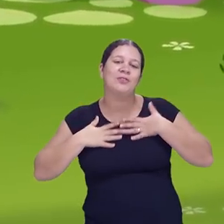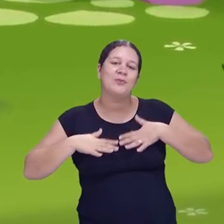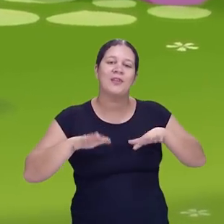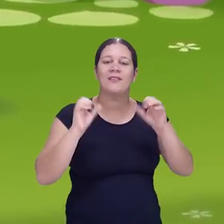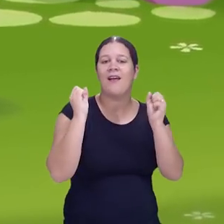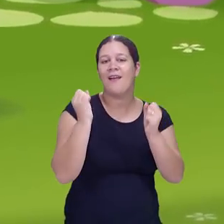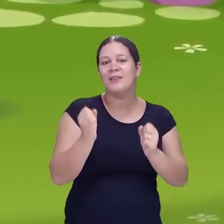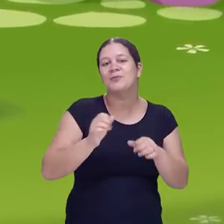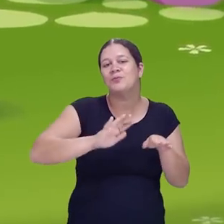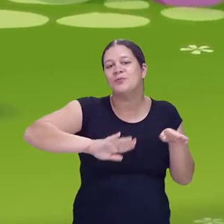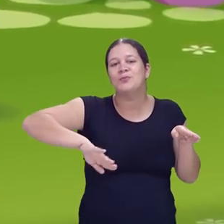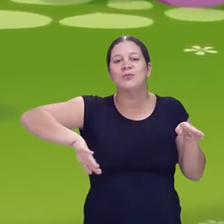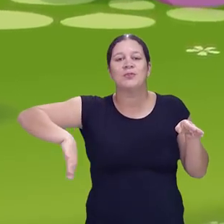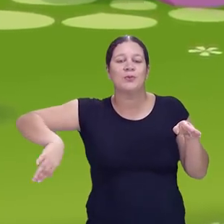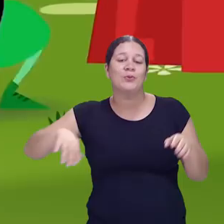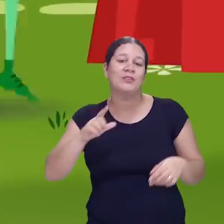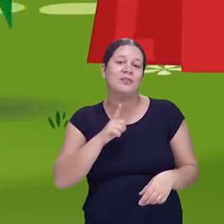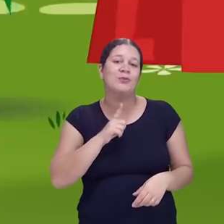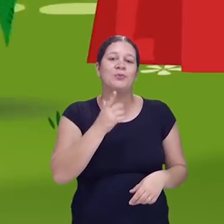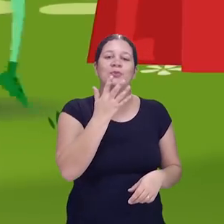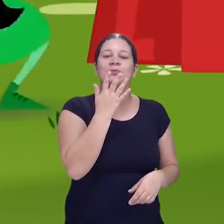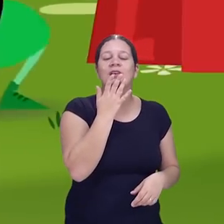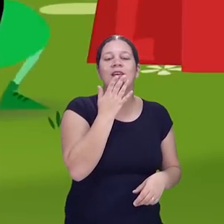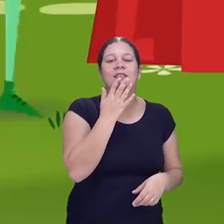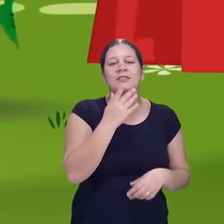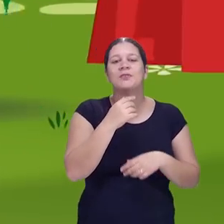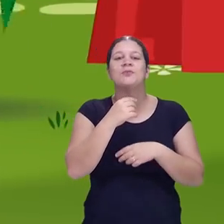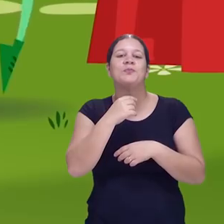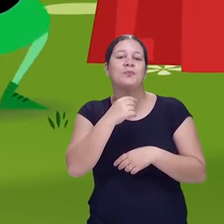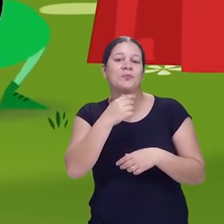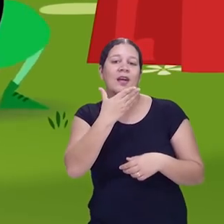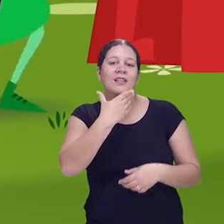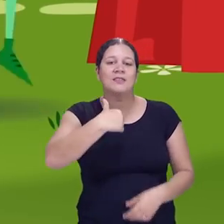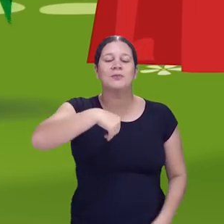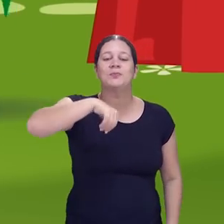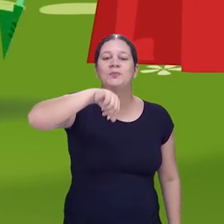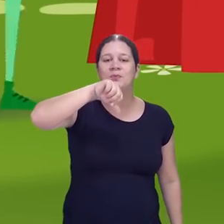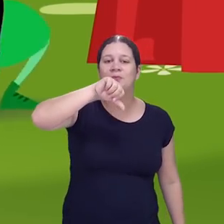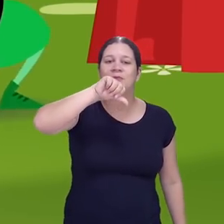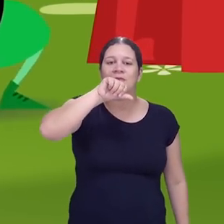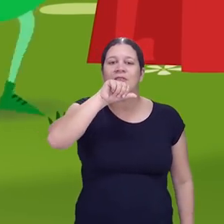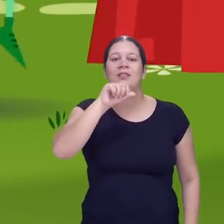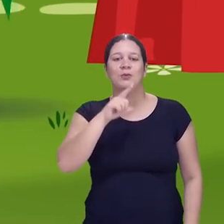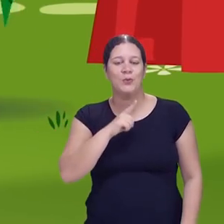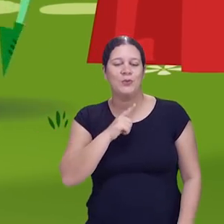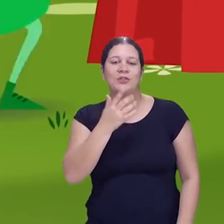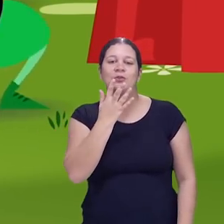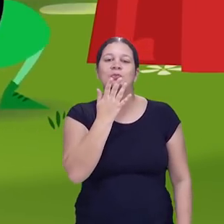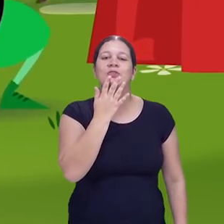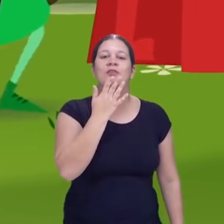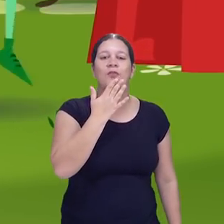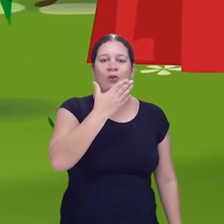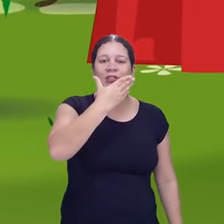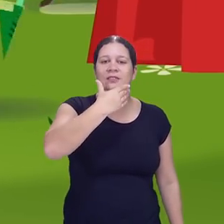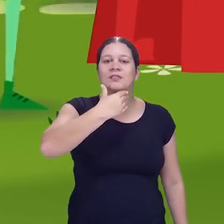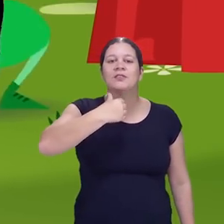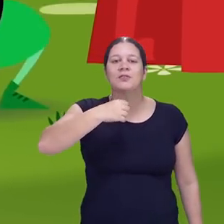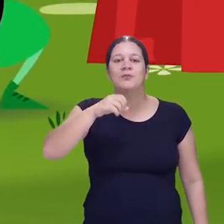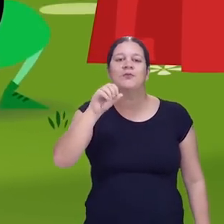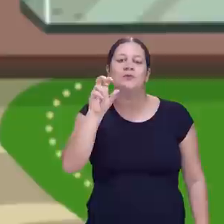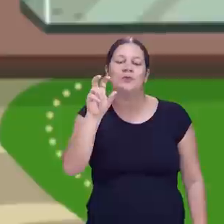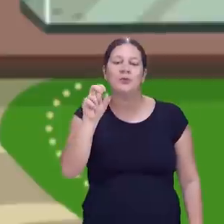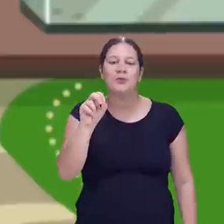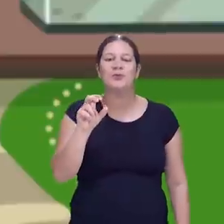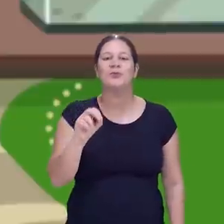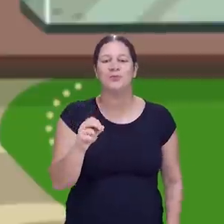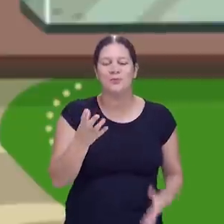sossegados eles podem nadar. Eu tenho as cores dos meus pais. Pais. Que tem as cores dos meus